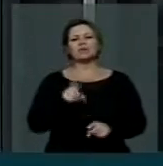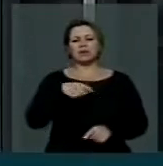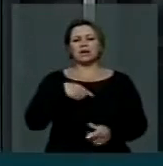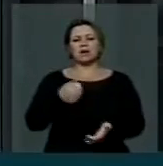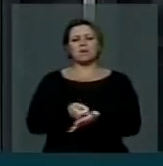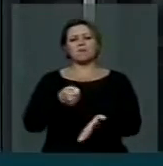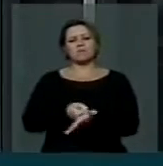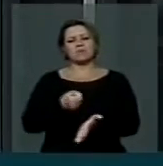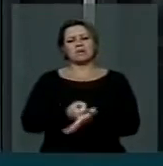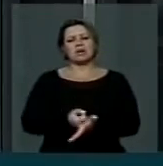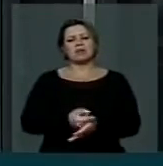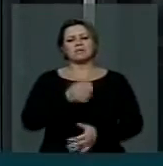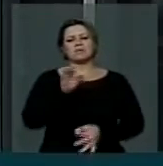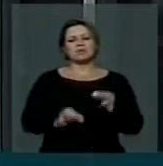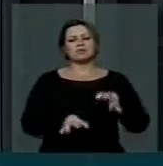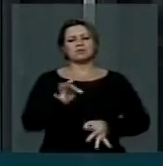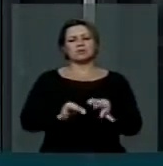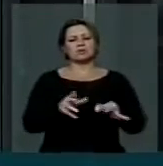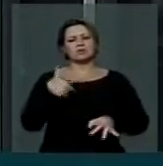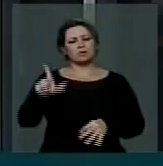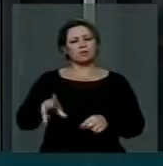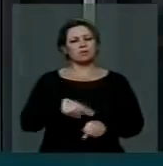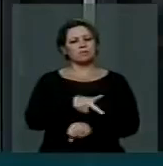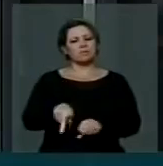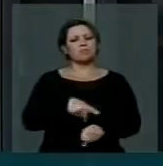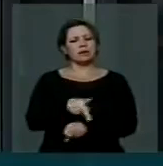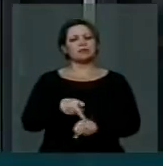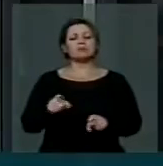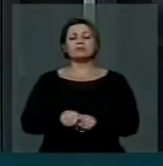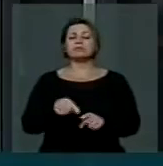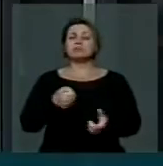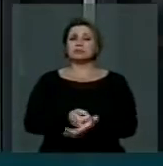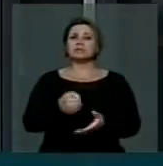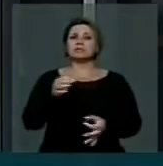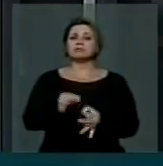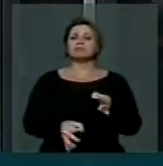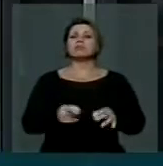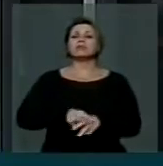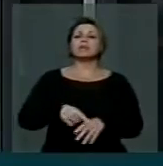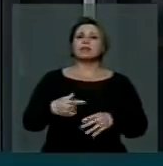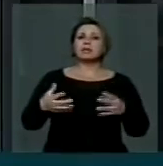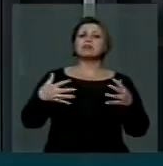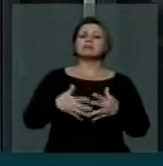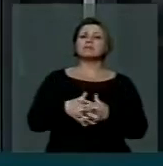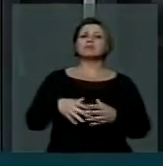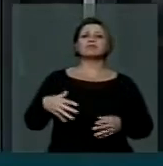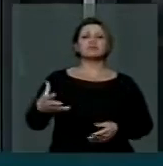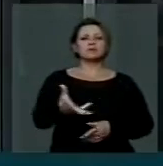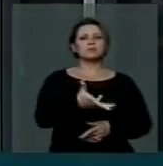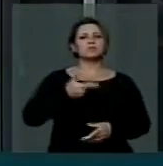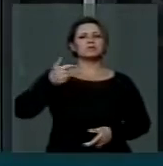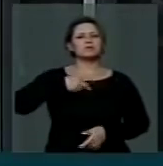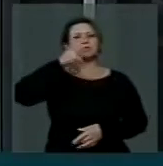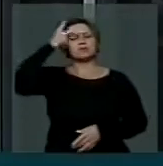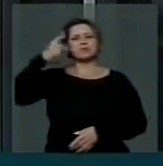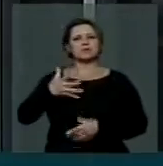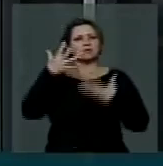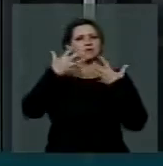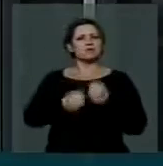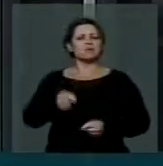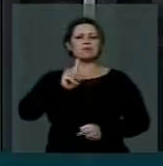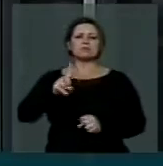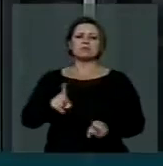punição internacional. Como já referimos aqui, é dessa magnífica confluência de indignação moral ante